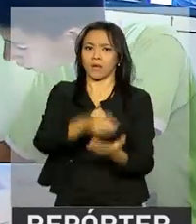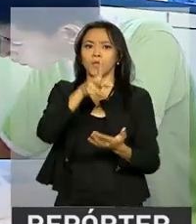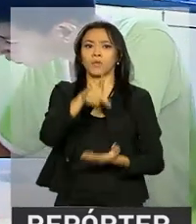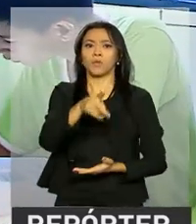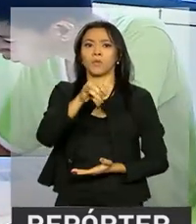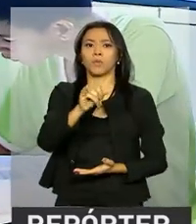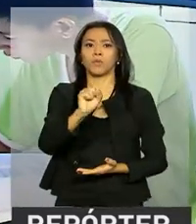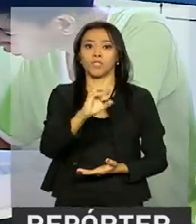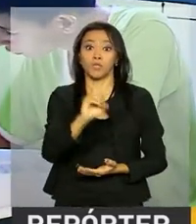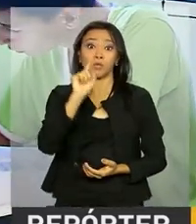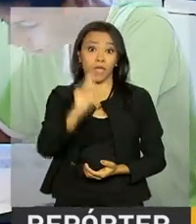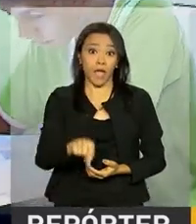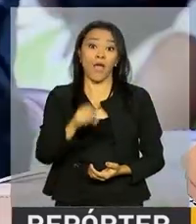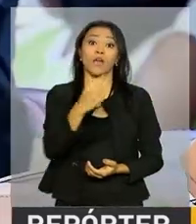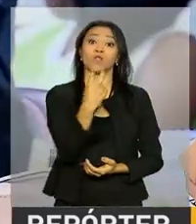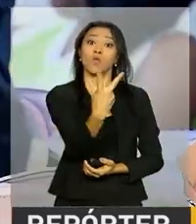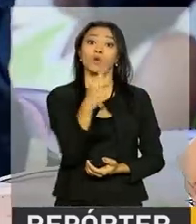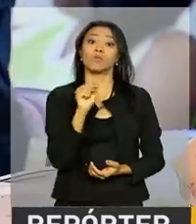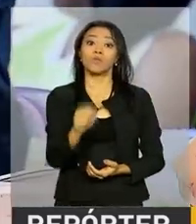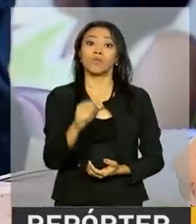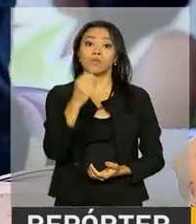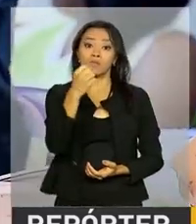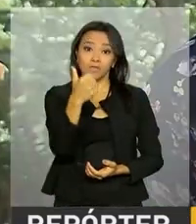atualmente é de R 2.135